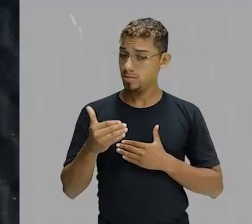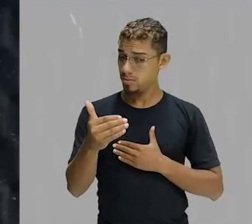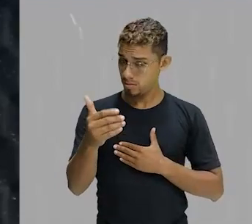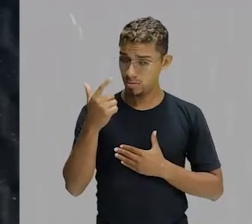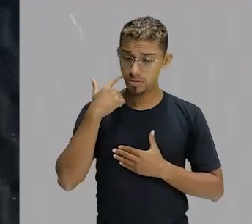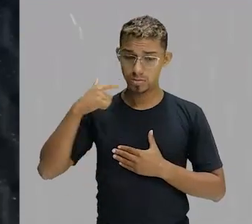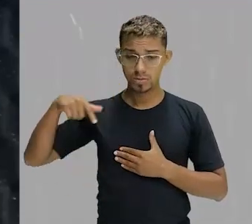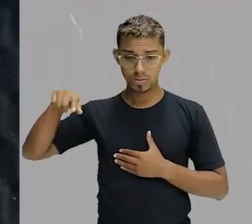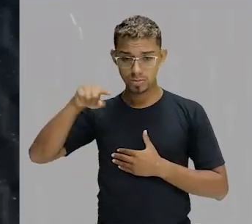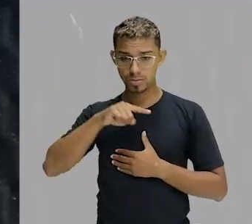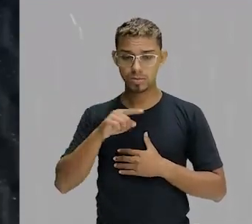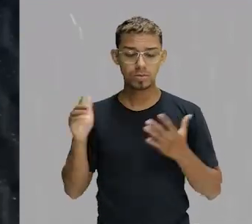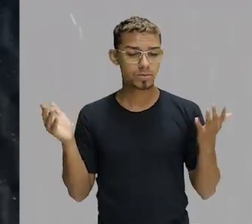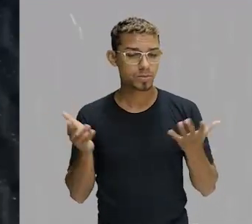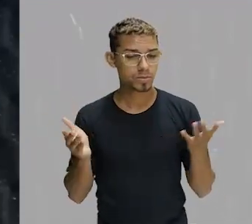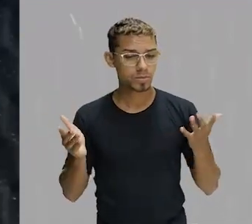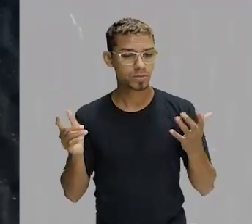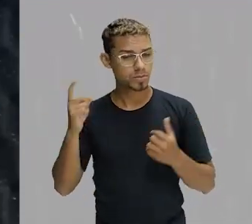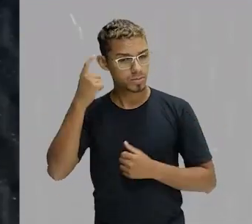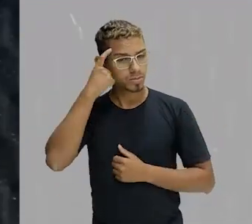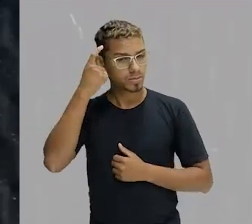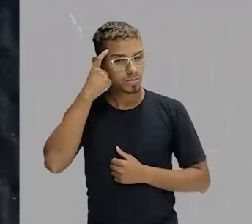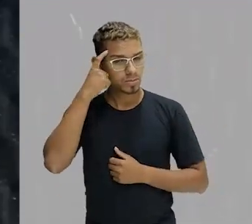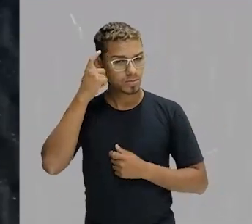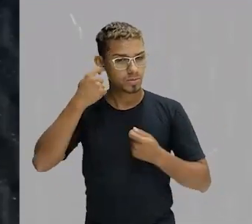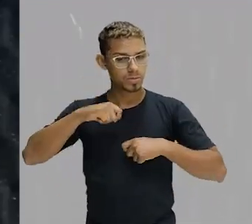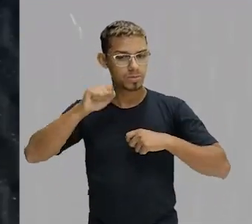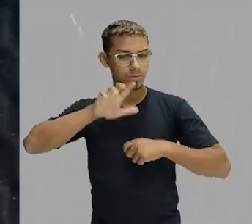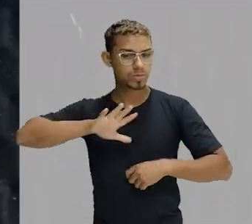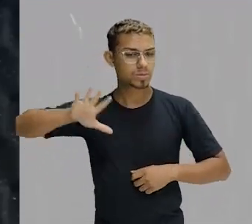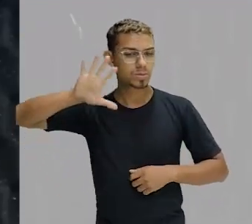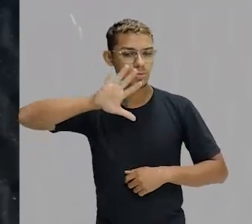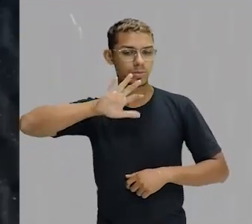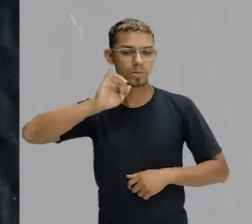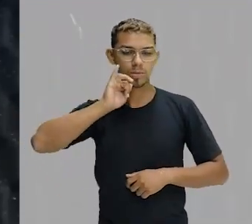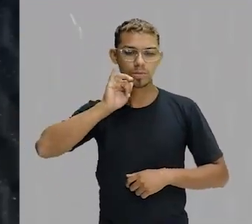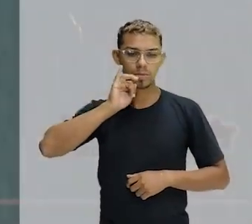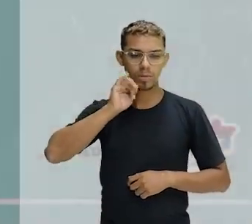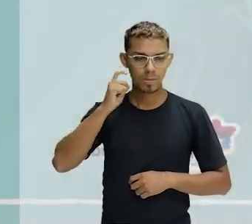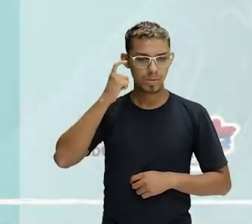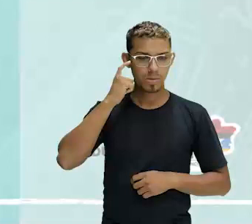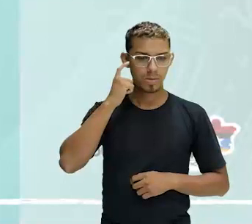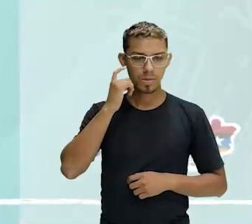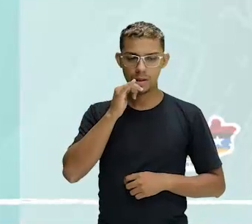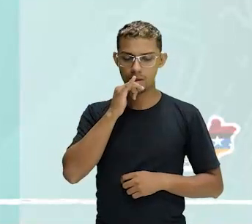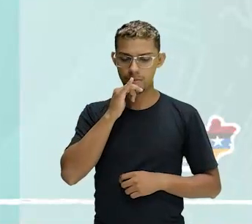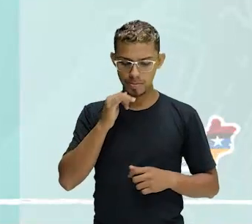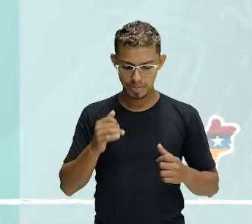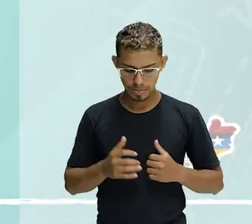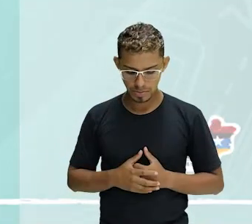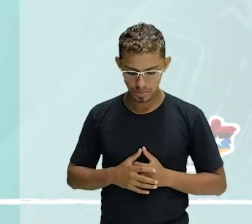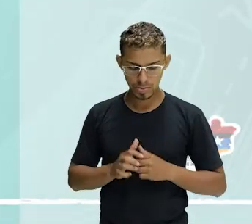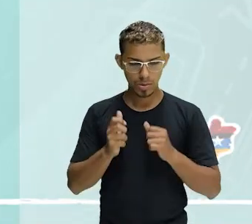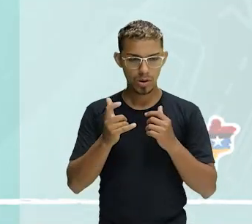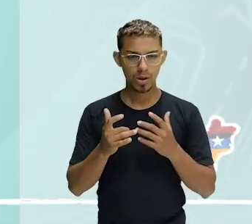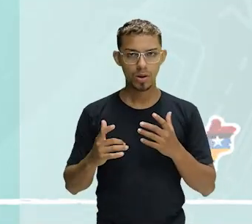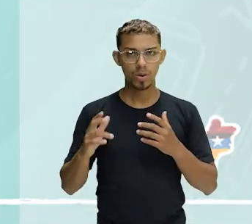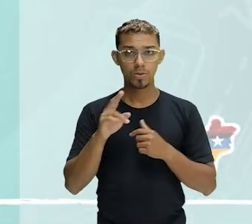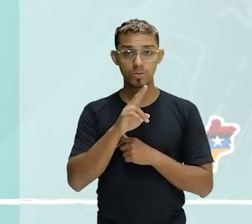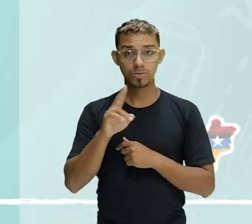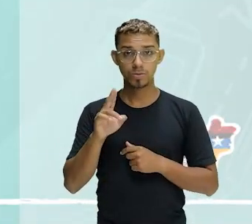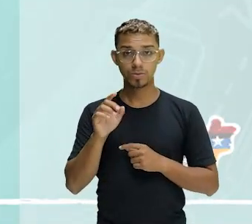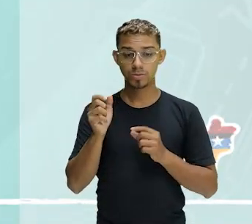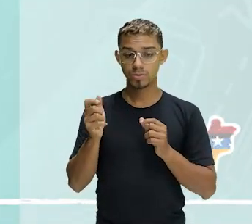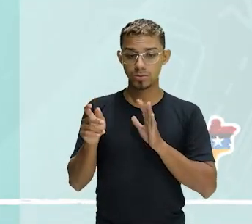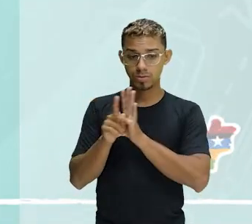aqui, agora a gente já pode pensar numa possível generalização. Vamos generalizar? Olha só, vamos dar nome às